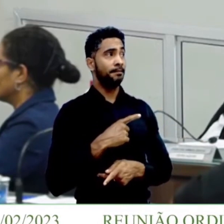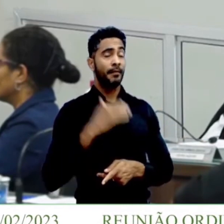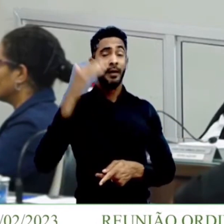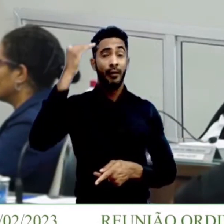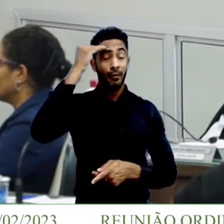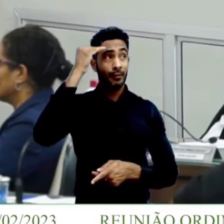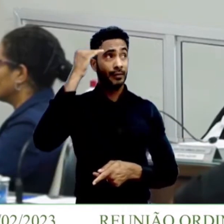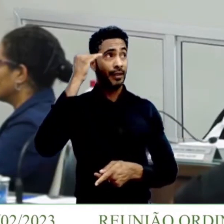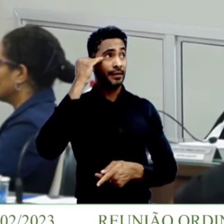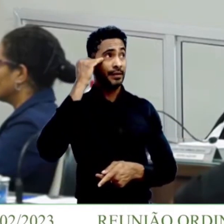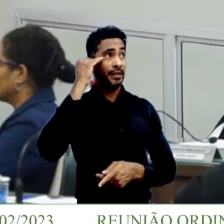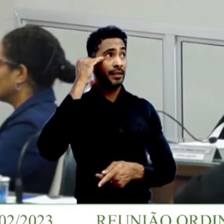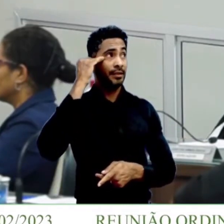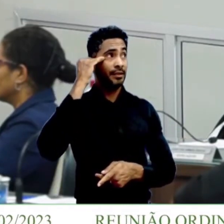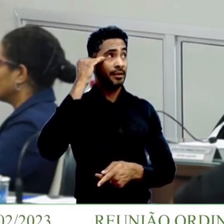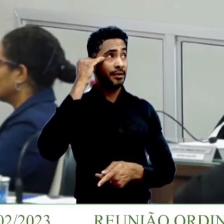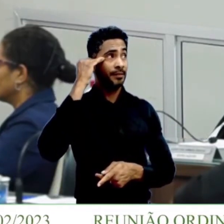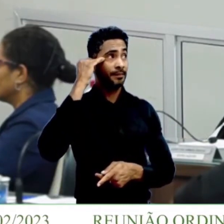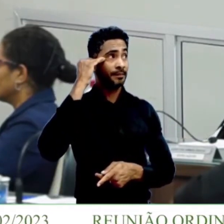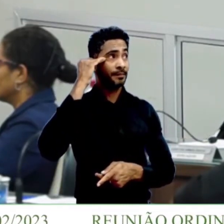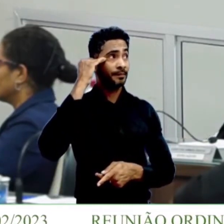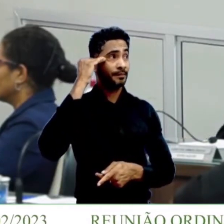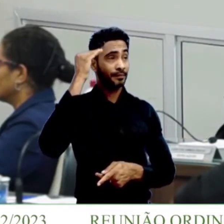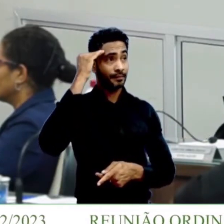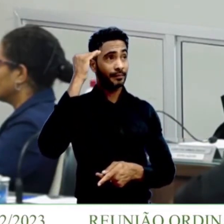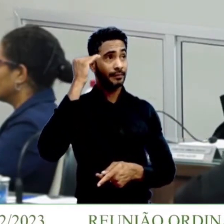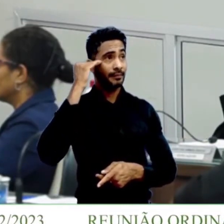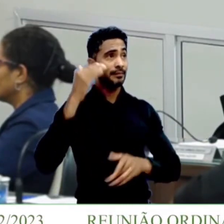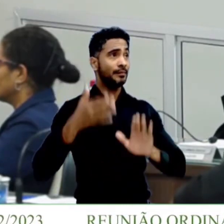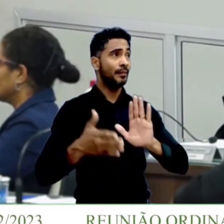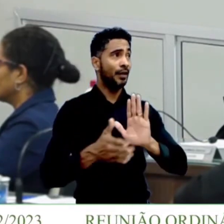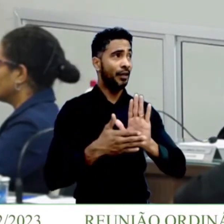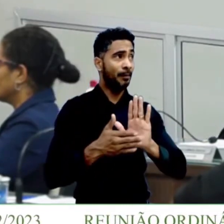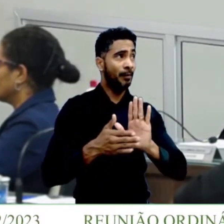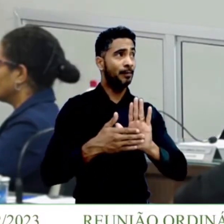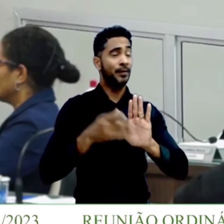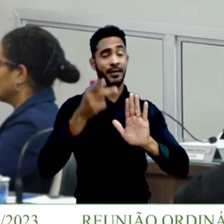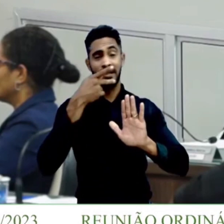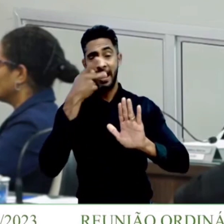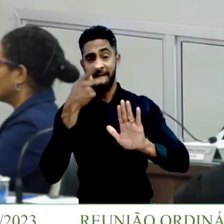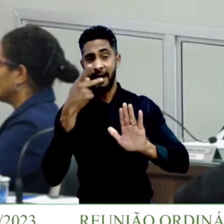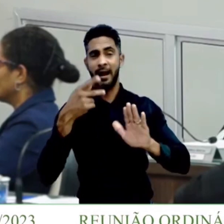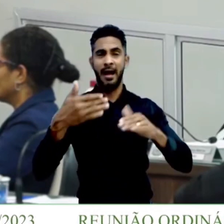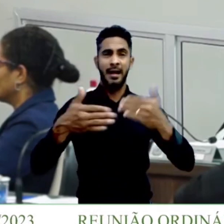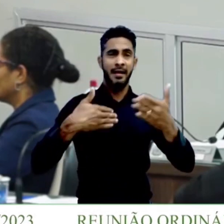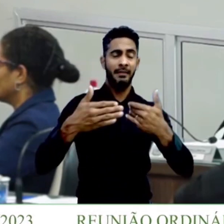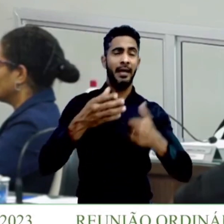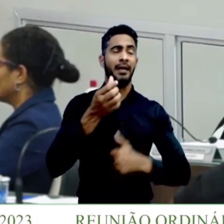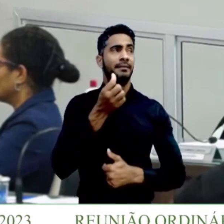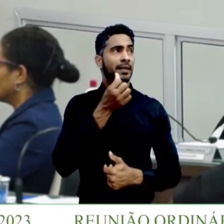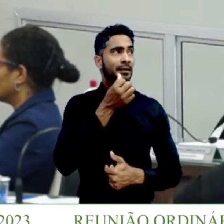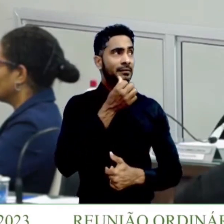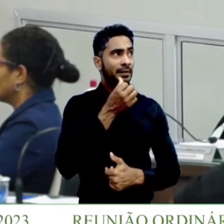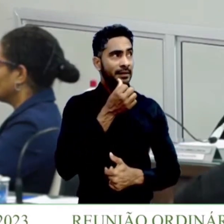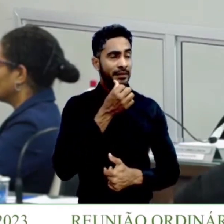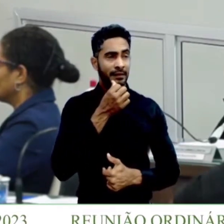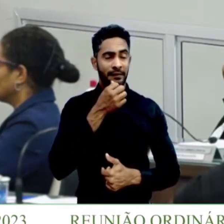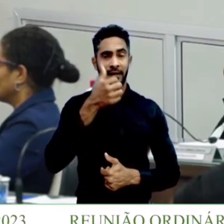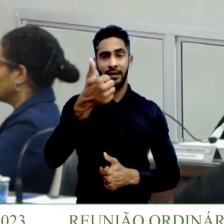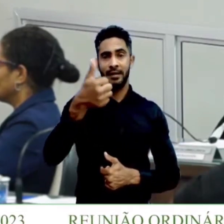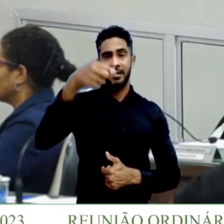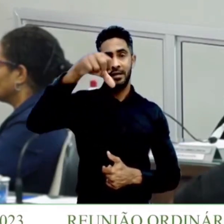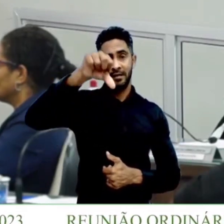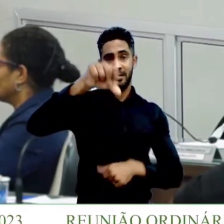adolescente. Tinha esse adolescente que ele se propôs a falar e debater. Numa sexta-feira, às